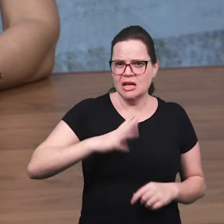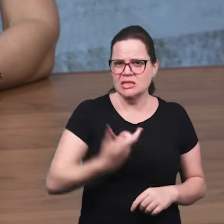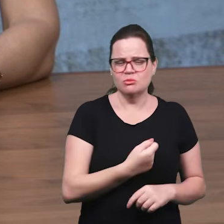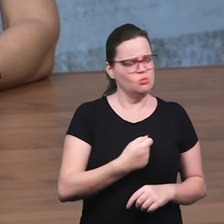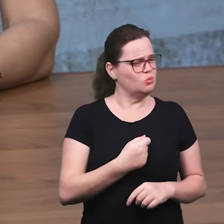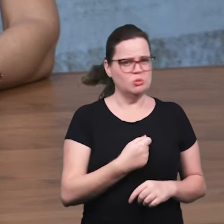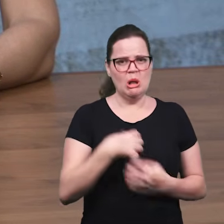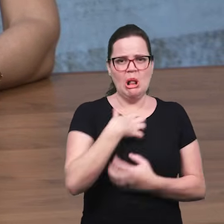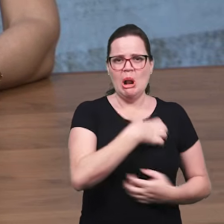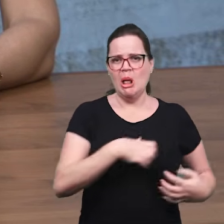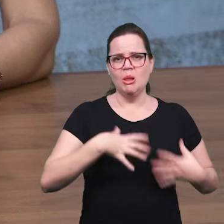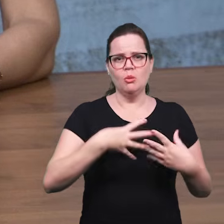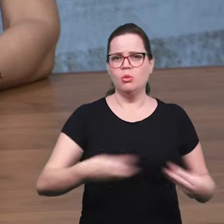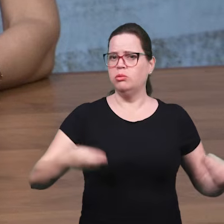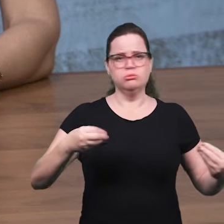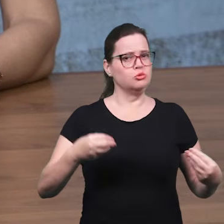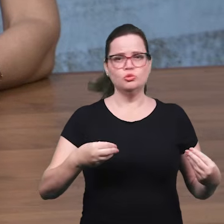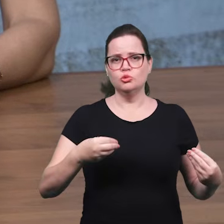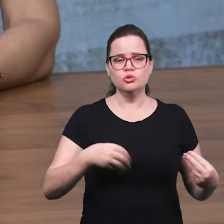e tende ânimo.